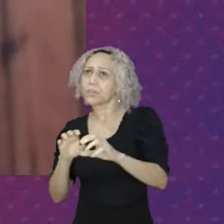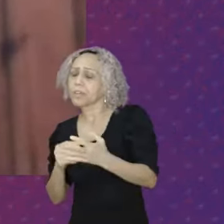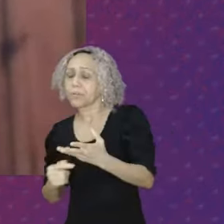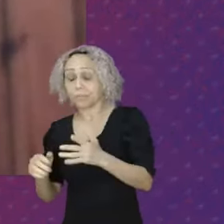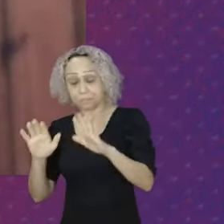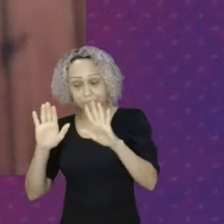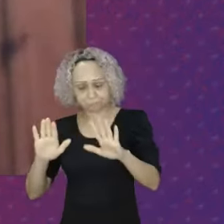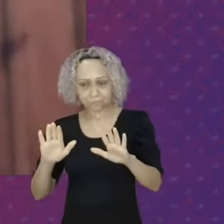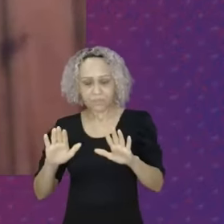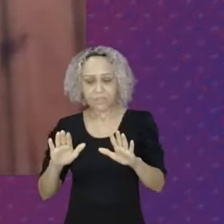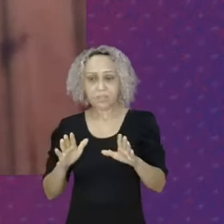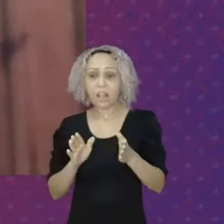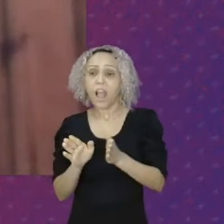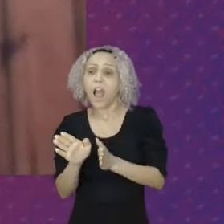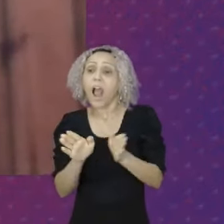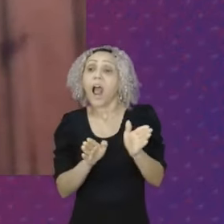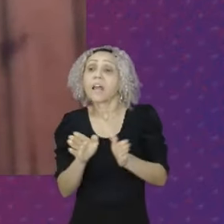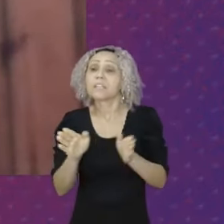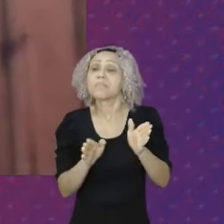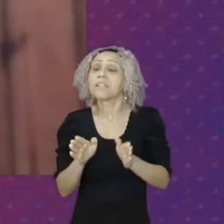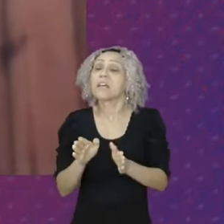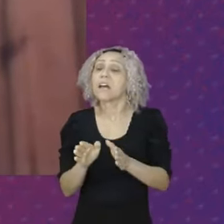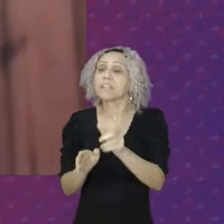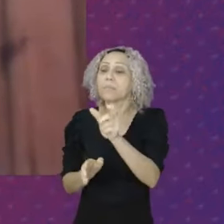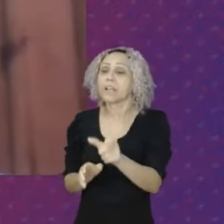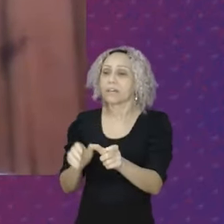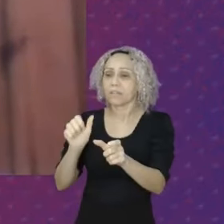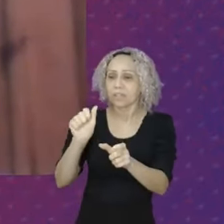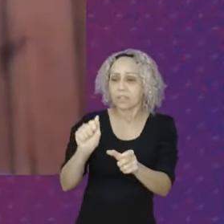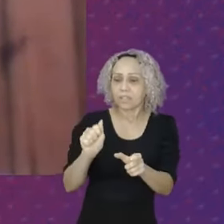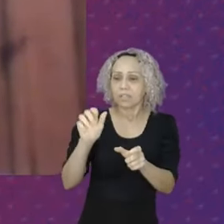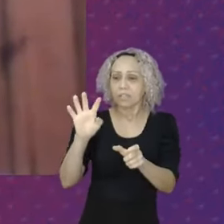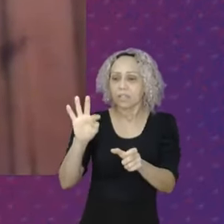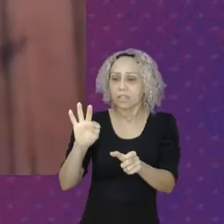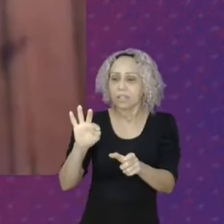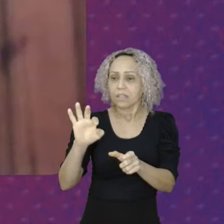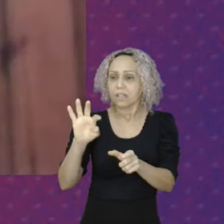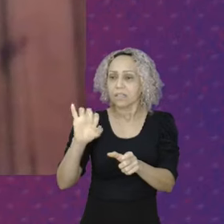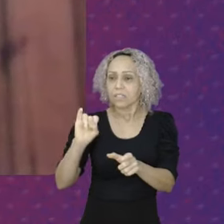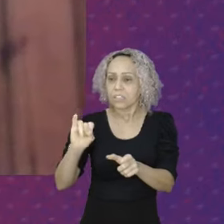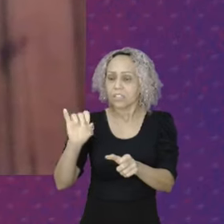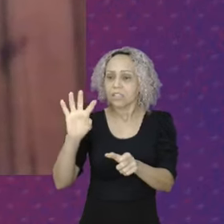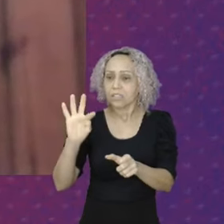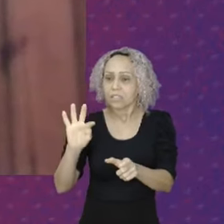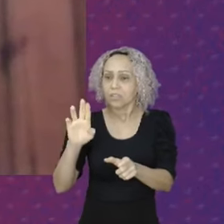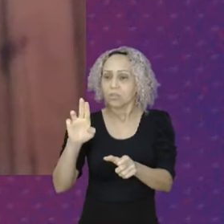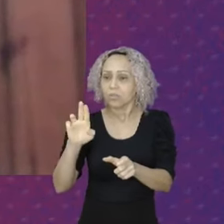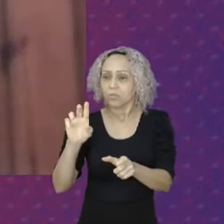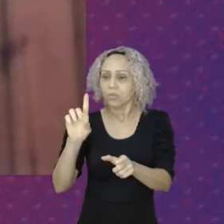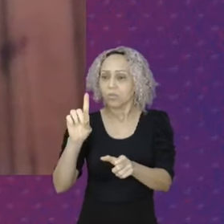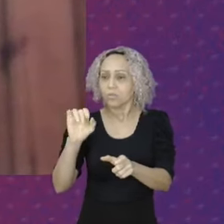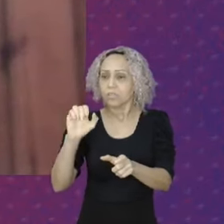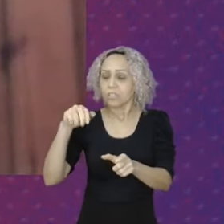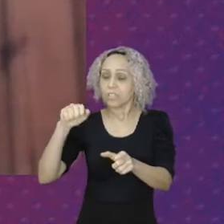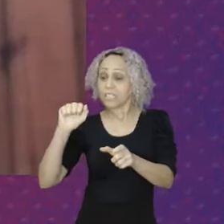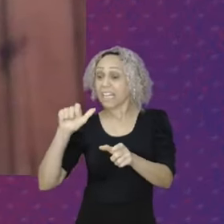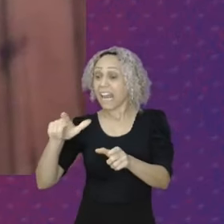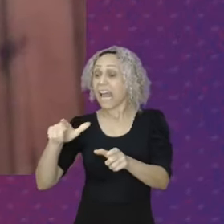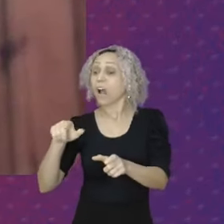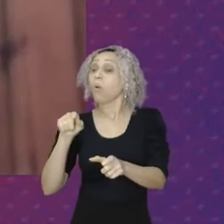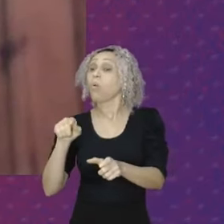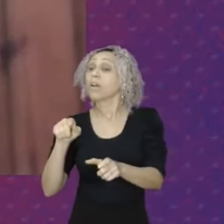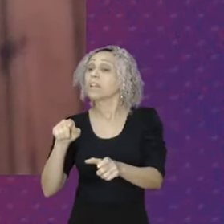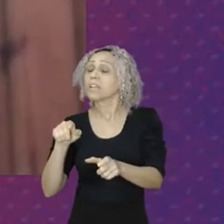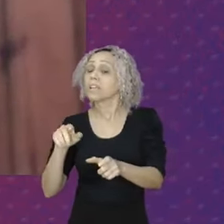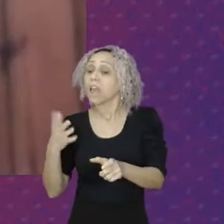o que que é acessibilidade atitudinal é o respeito à diversidade humana é de que nós mulheres com ência